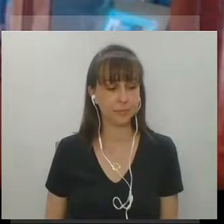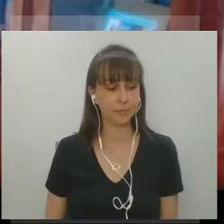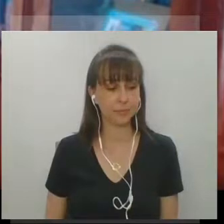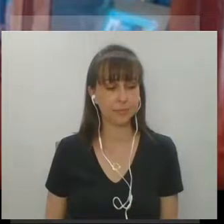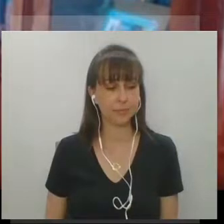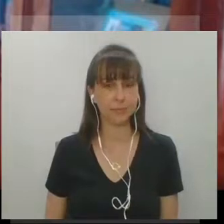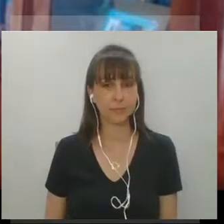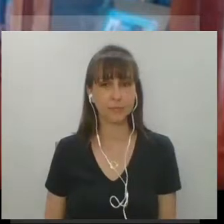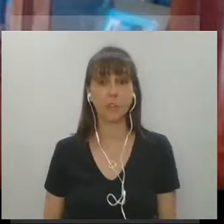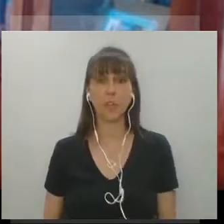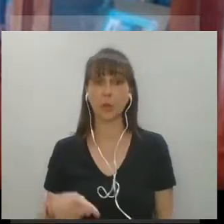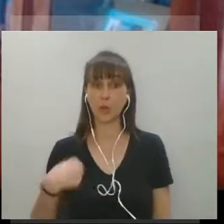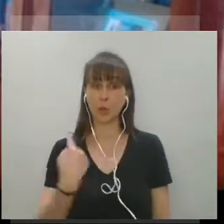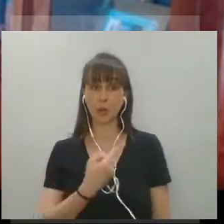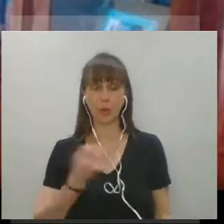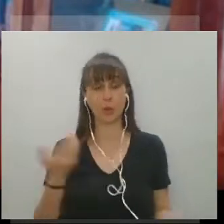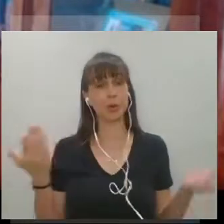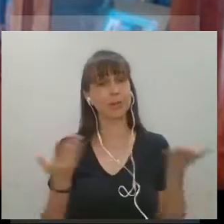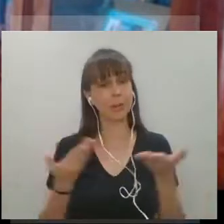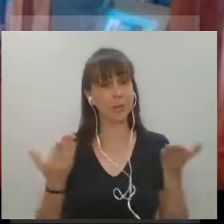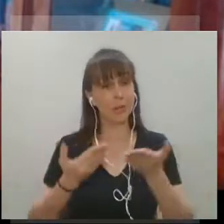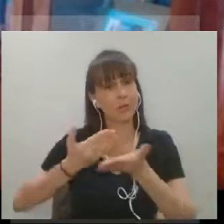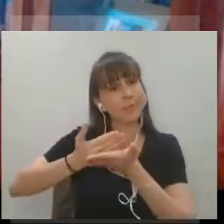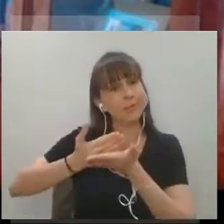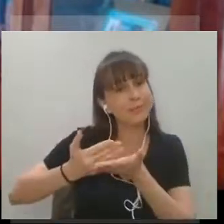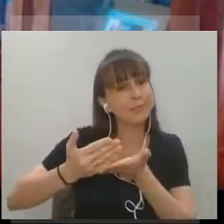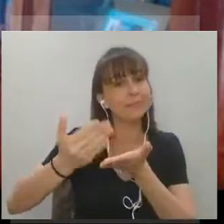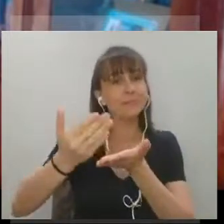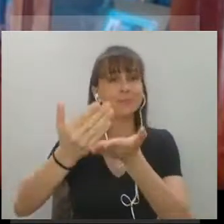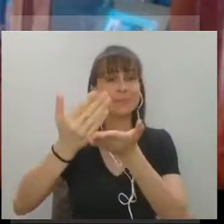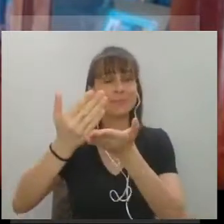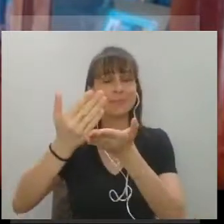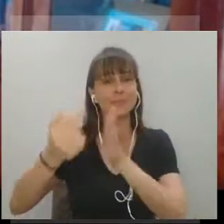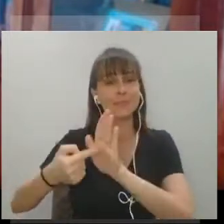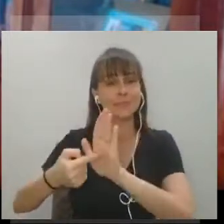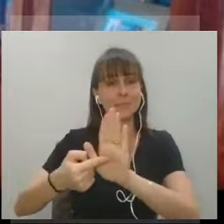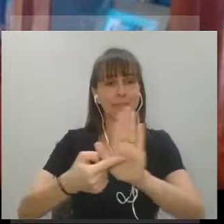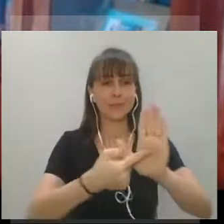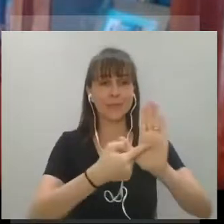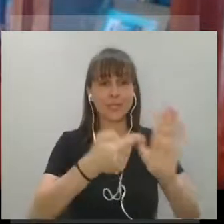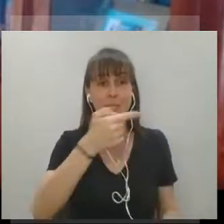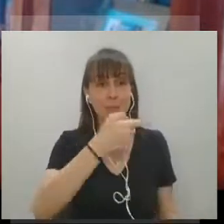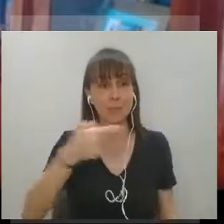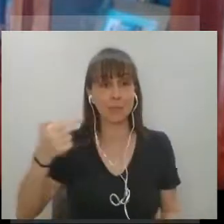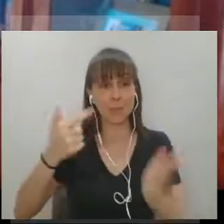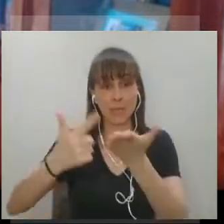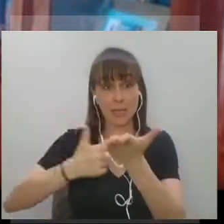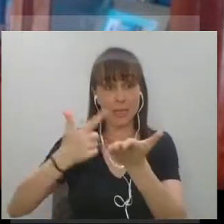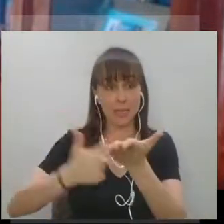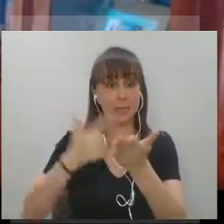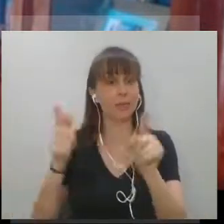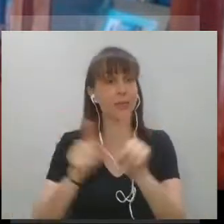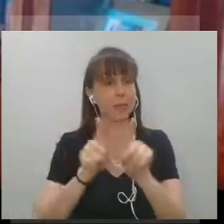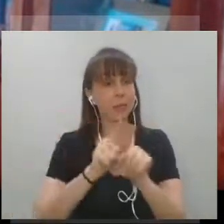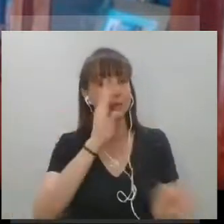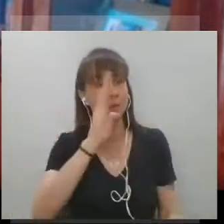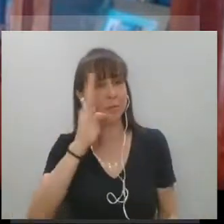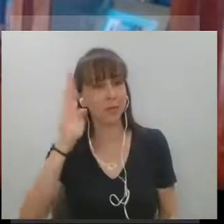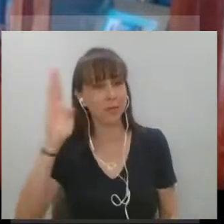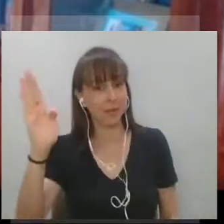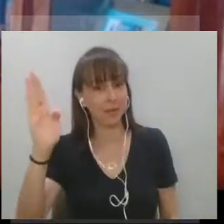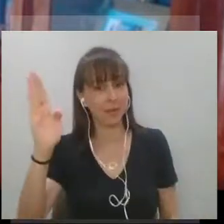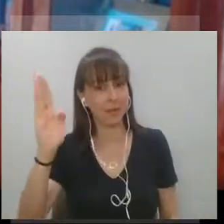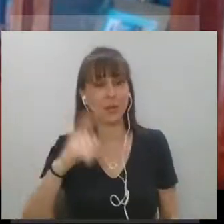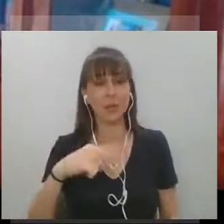Estamos aqui iniciando as apresentações da Semana do Livro e da Biblioteca. E para começar,